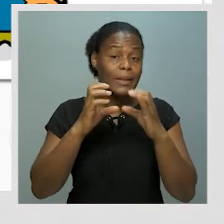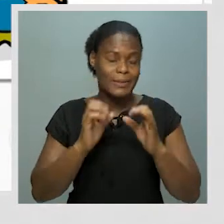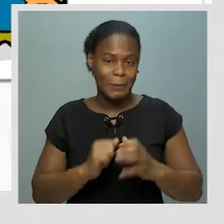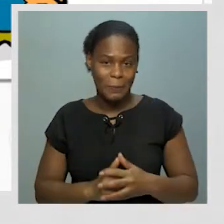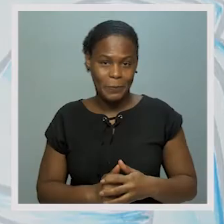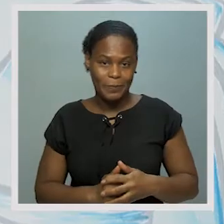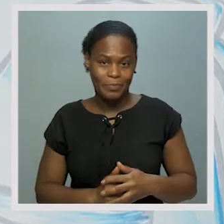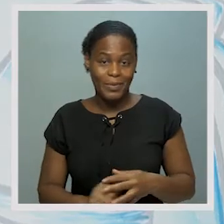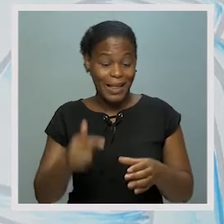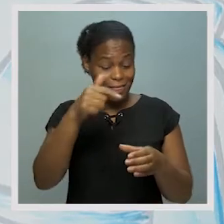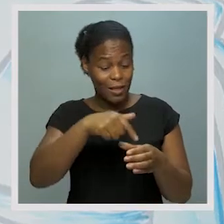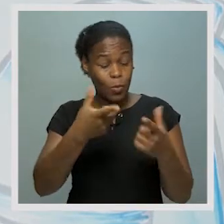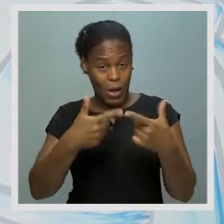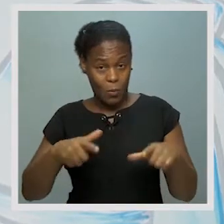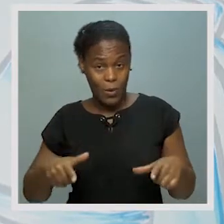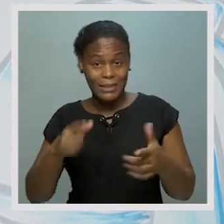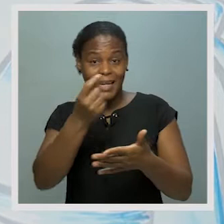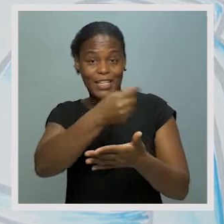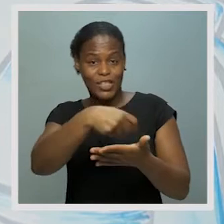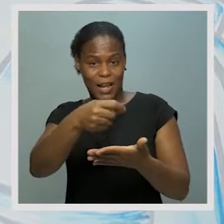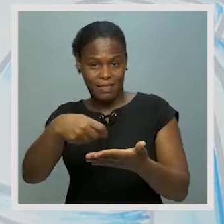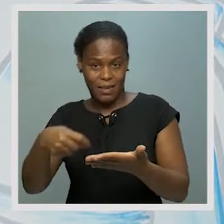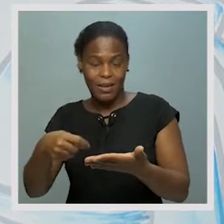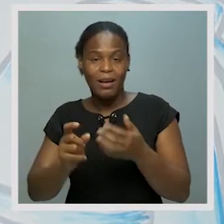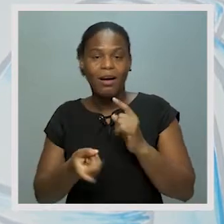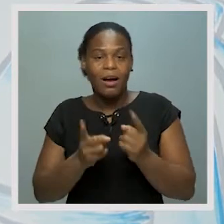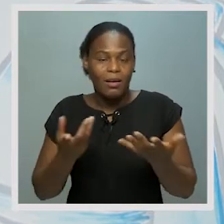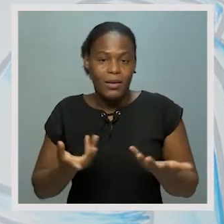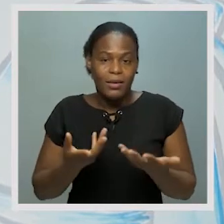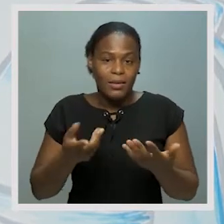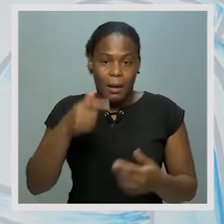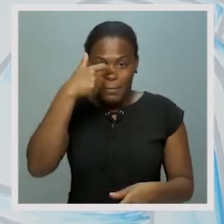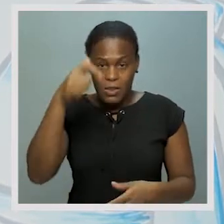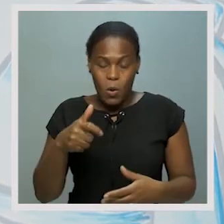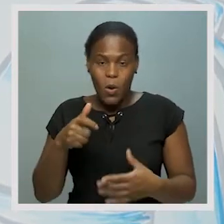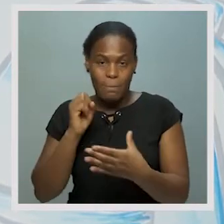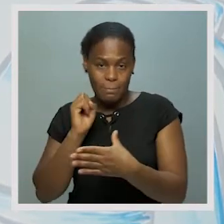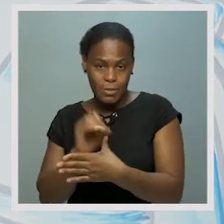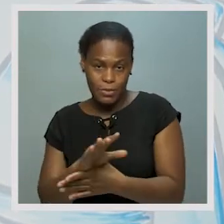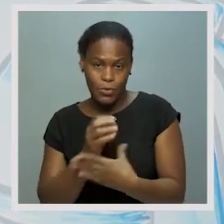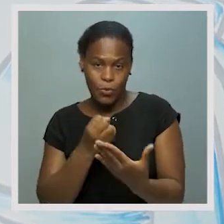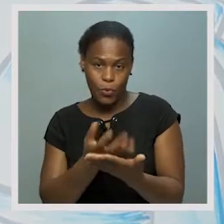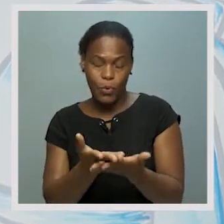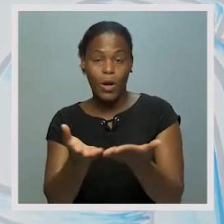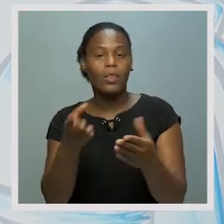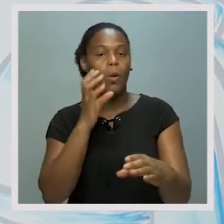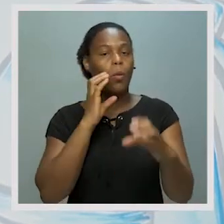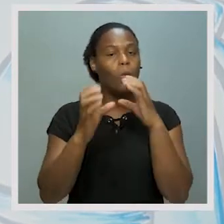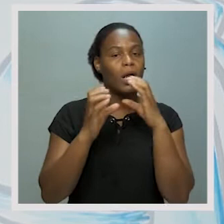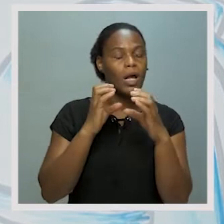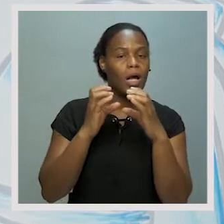comunicação, portanto, dentro da linguagem escrita, em que o emissor está